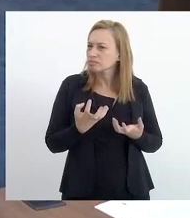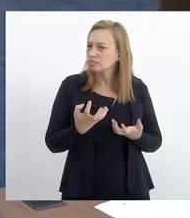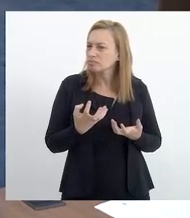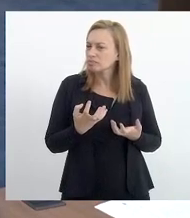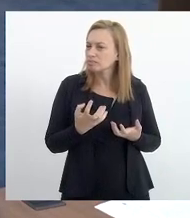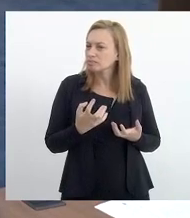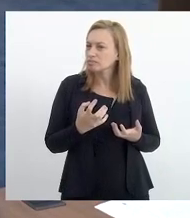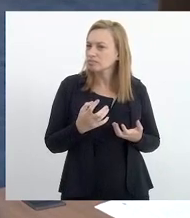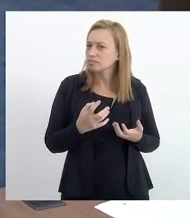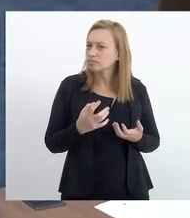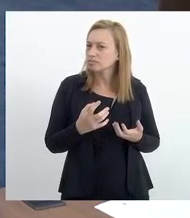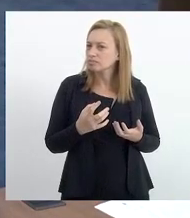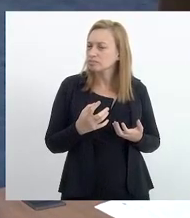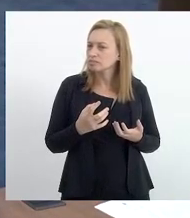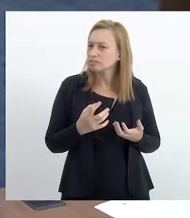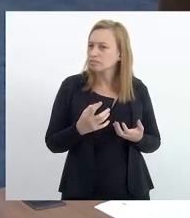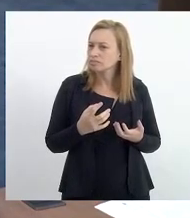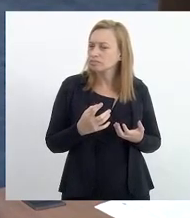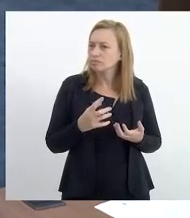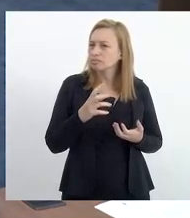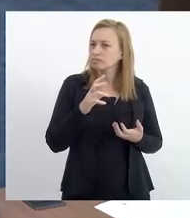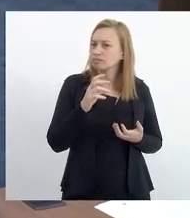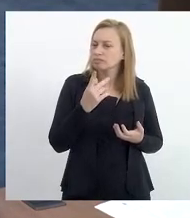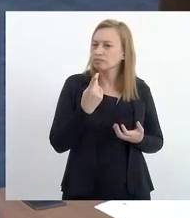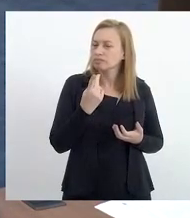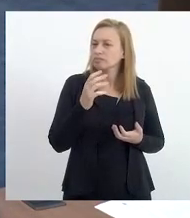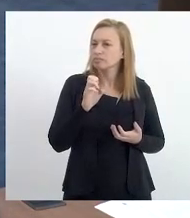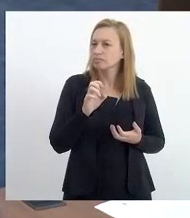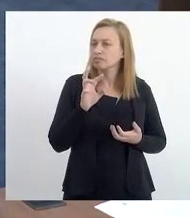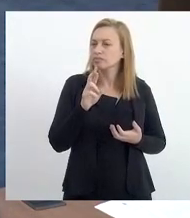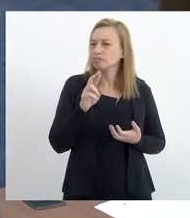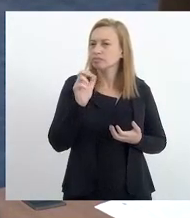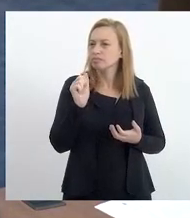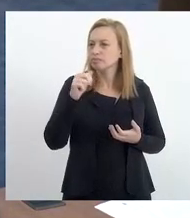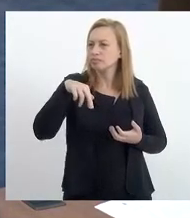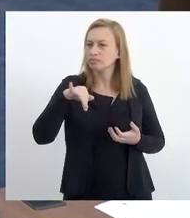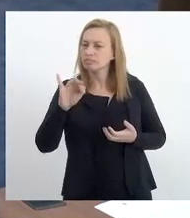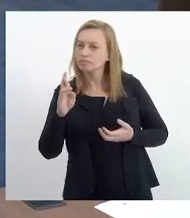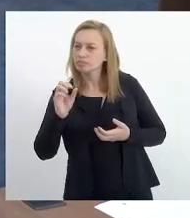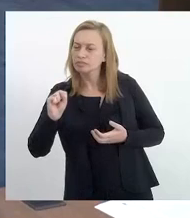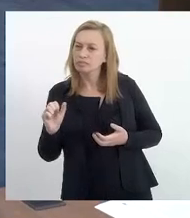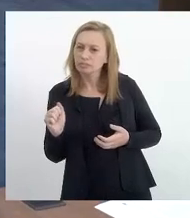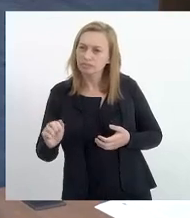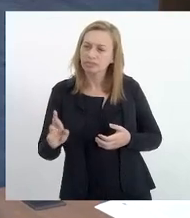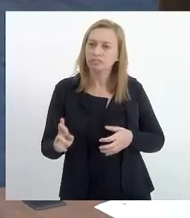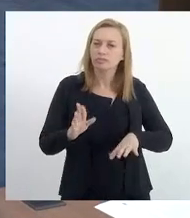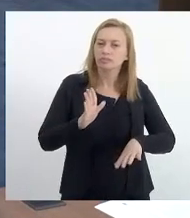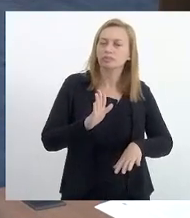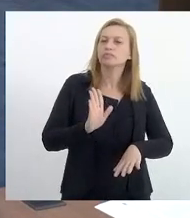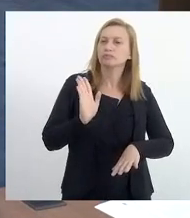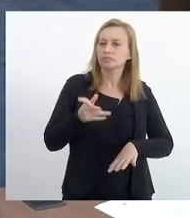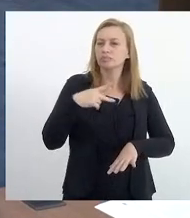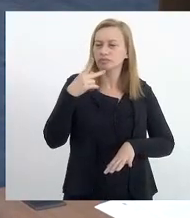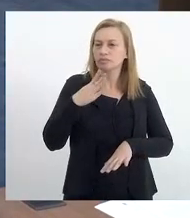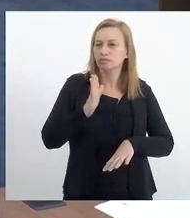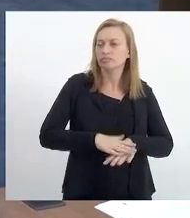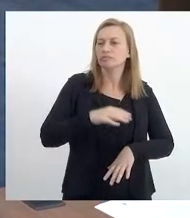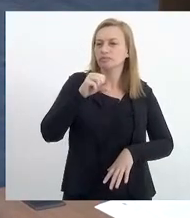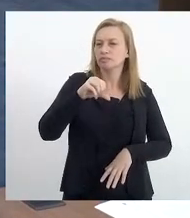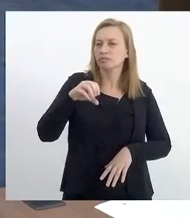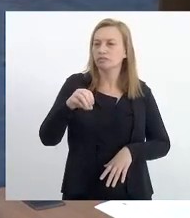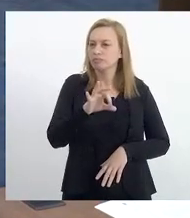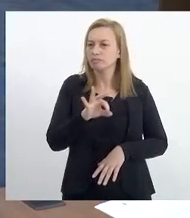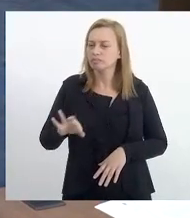hierarquizar a importância dos servidores e servidoras. Como eu disse aqui ainda há pouco, mais de 90% da população